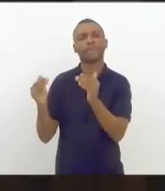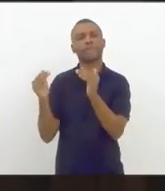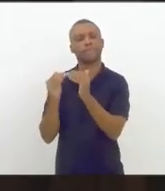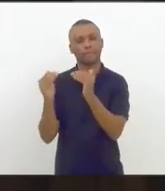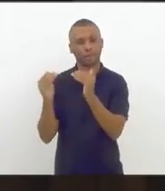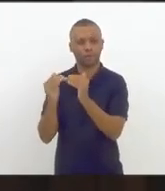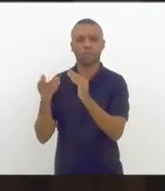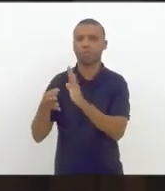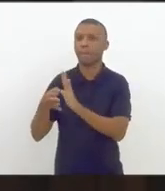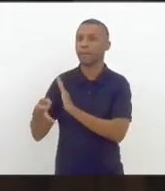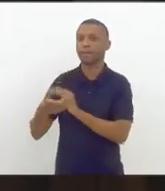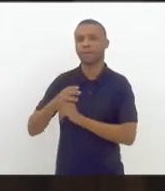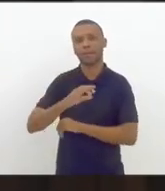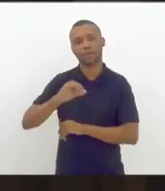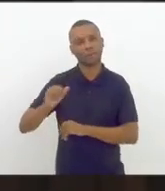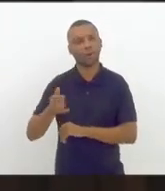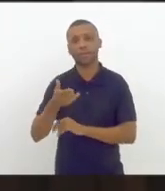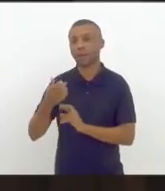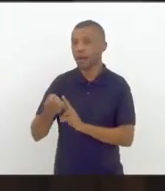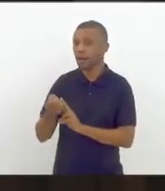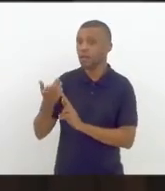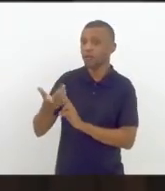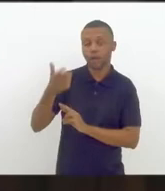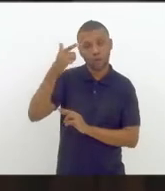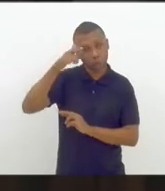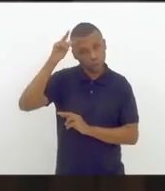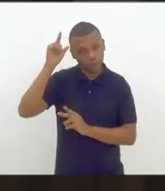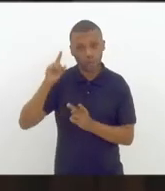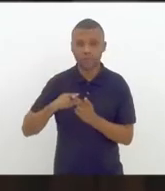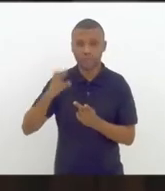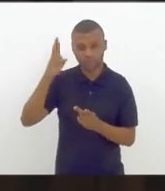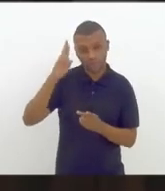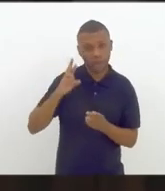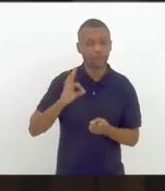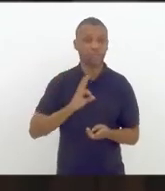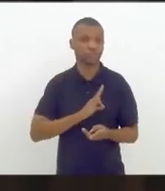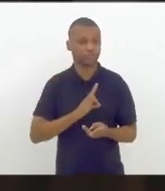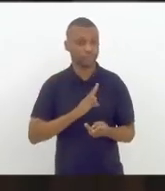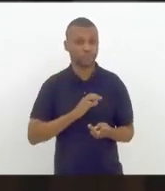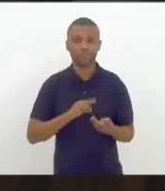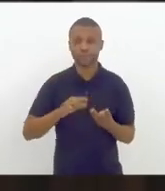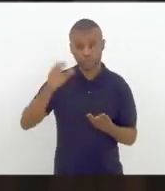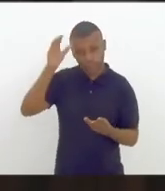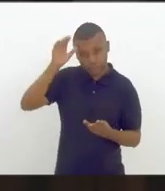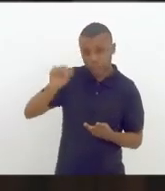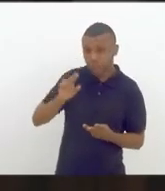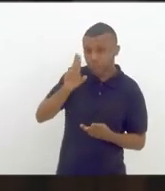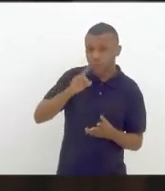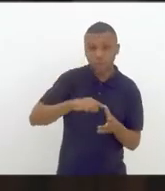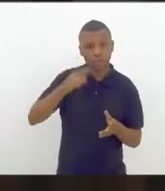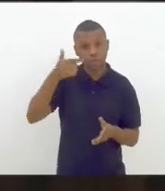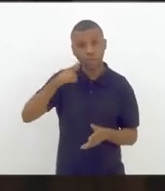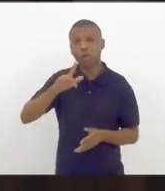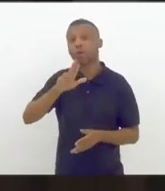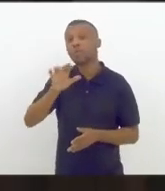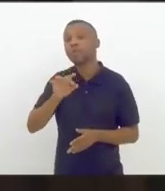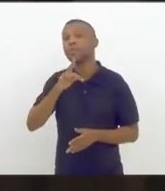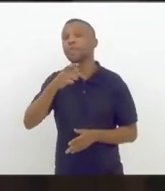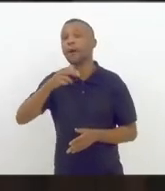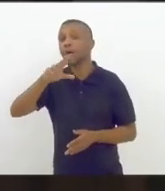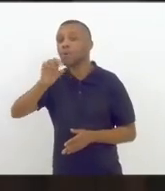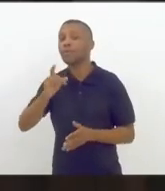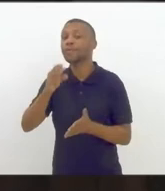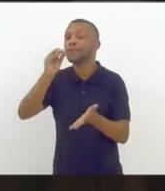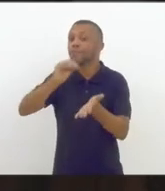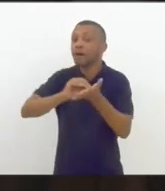emenda da CCJ. Relatores Luiz Paulo, Renata Souza, Marta Rocha, Tia Ju e Luiz Paulo. Pendente de pareceres das Comissões de Constituição e